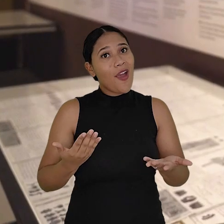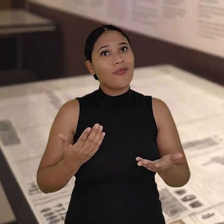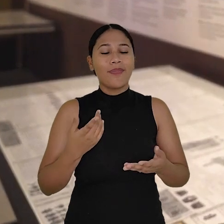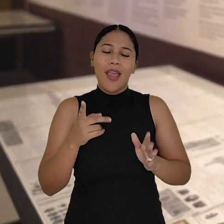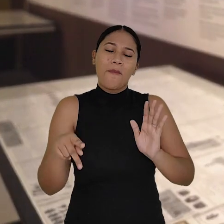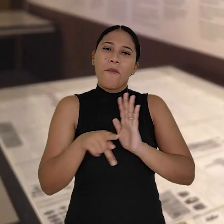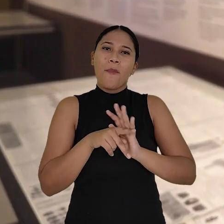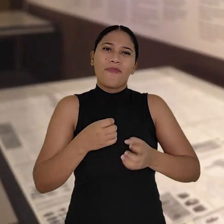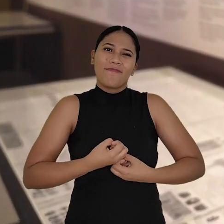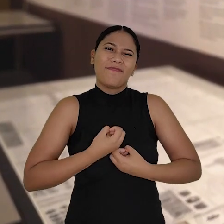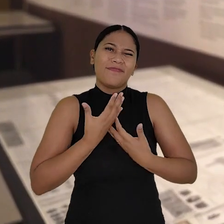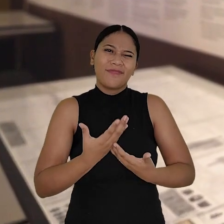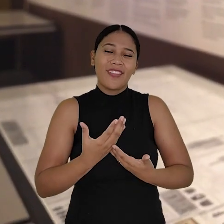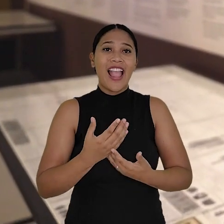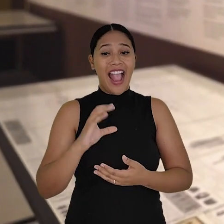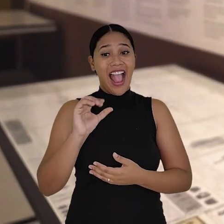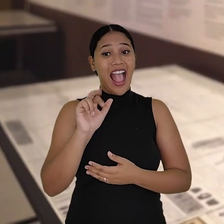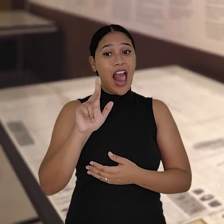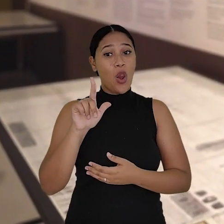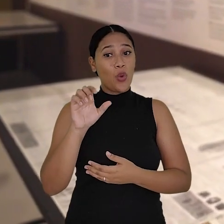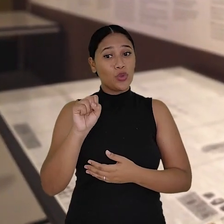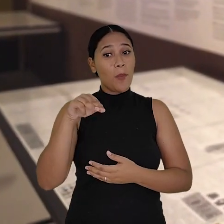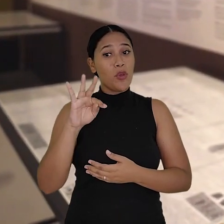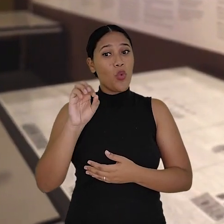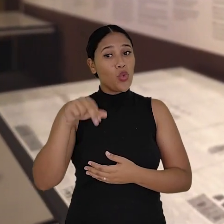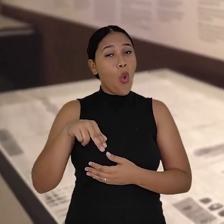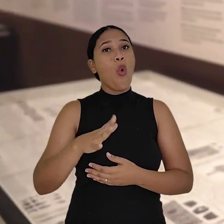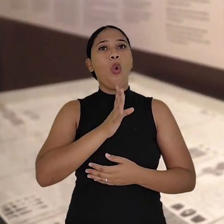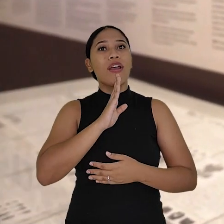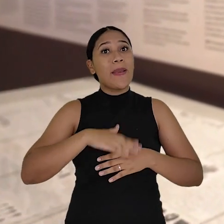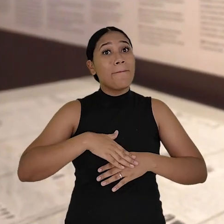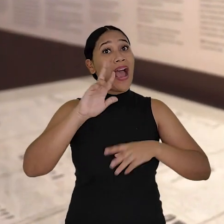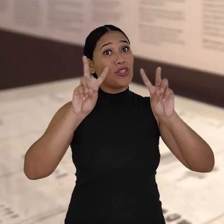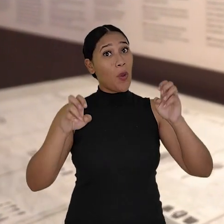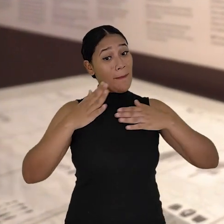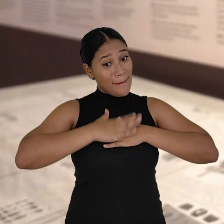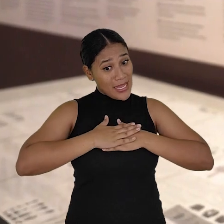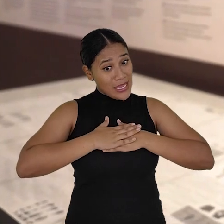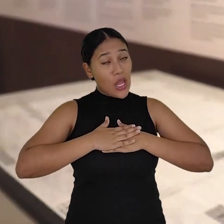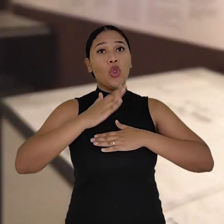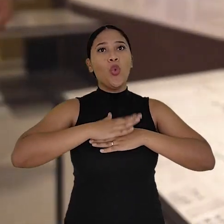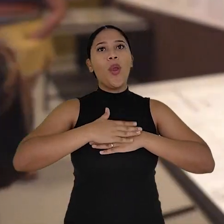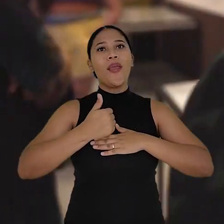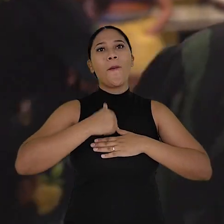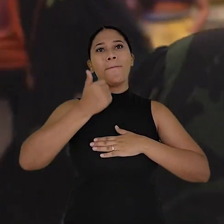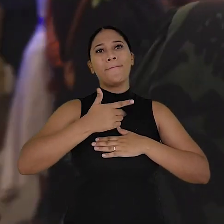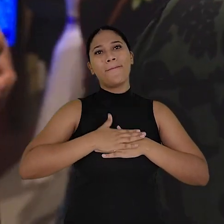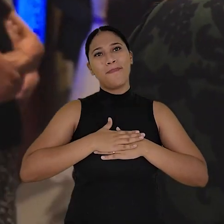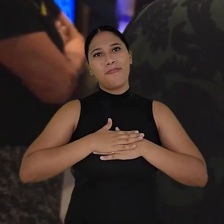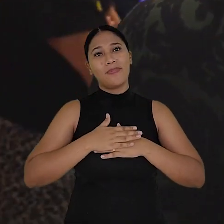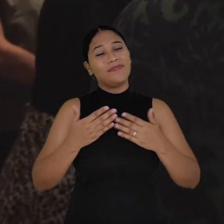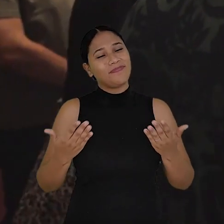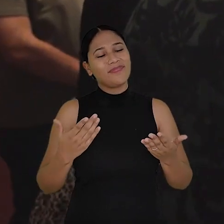Então ele cunhou essa expressão, que o Carlos Newton sabia mais dele do que ele mesmo, né? Aqui a gente